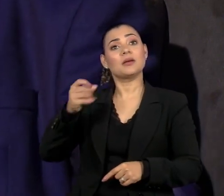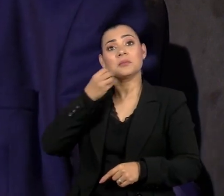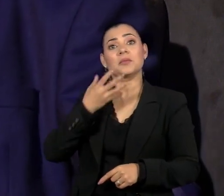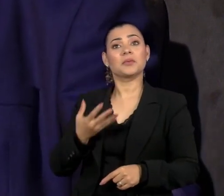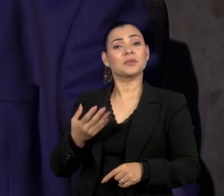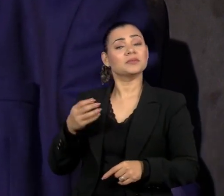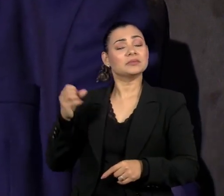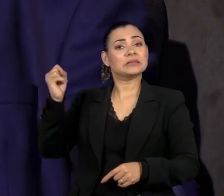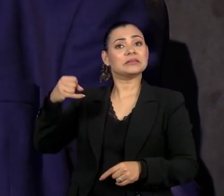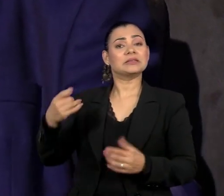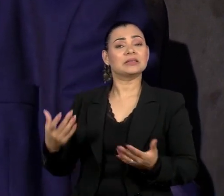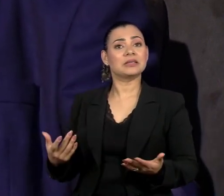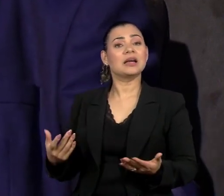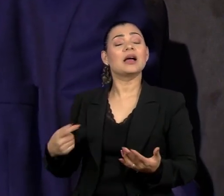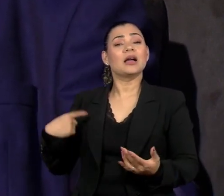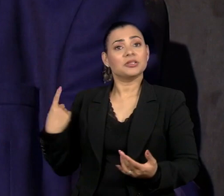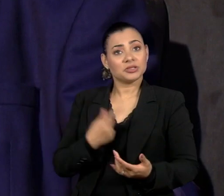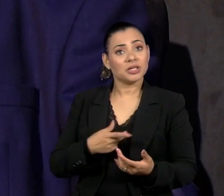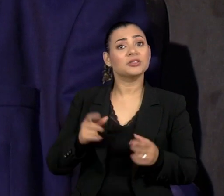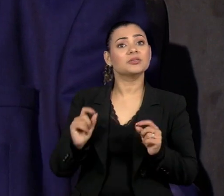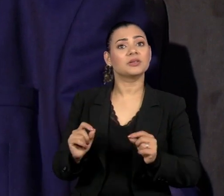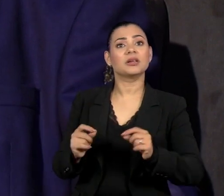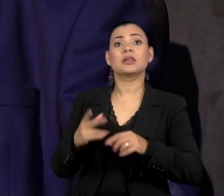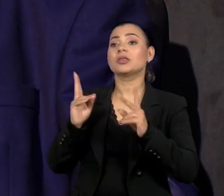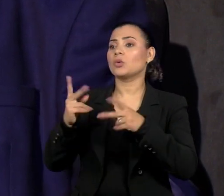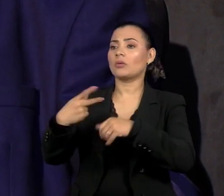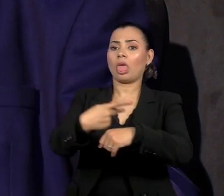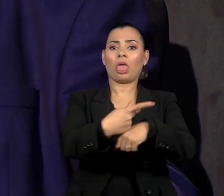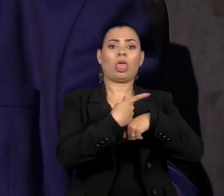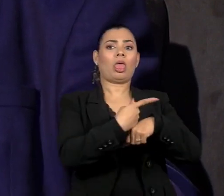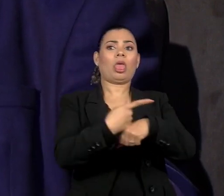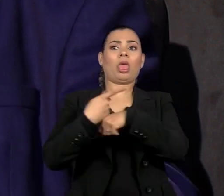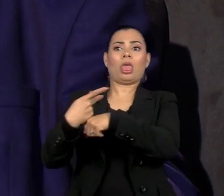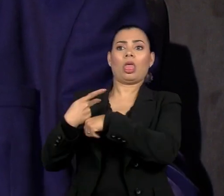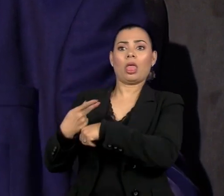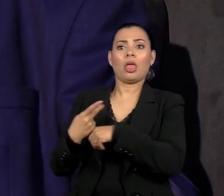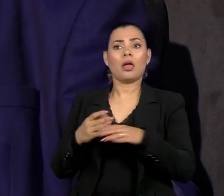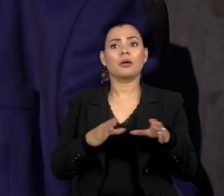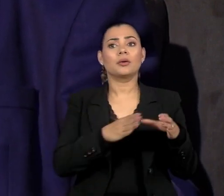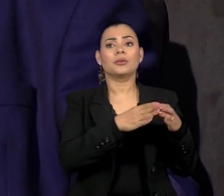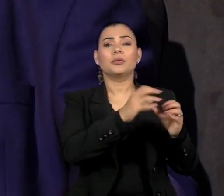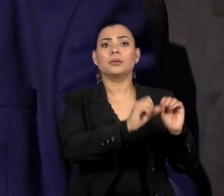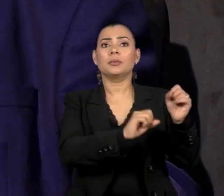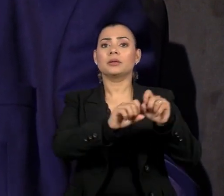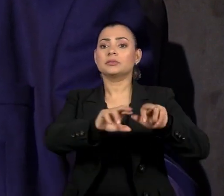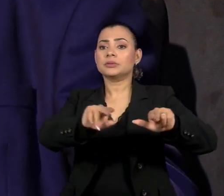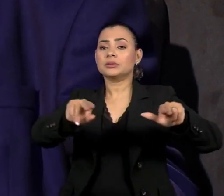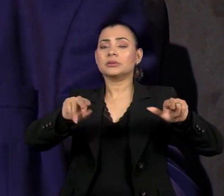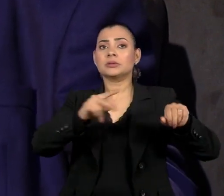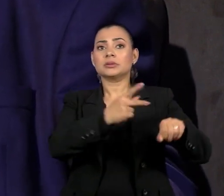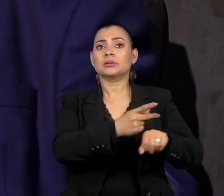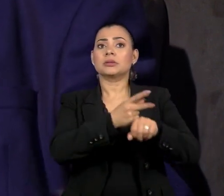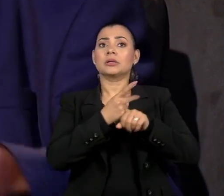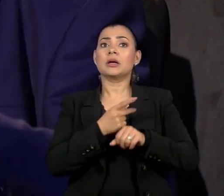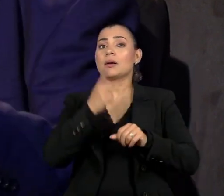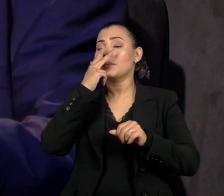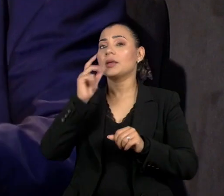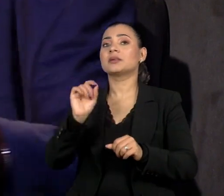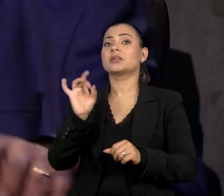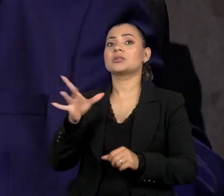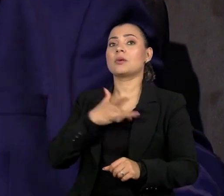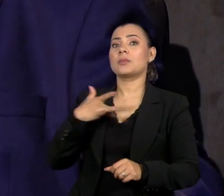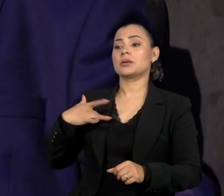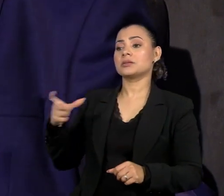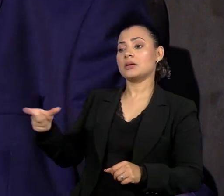A gente tem sistematicamente sido procurados por organizações que, obviamente, tiraram só a visão do plano de saúde,